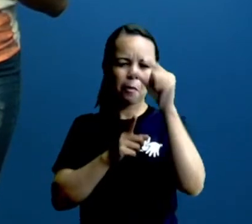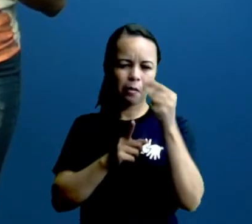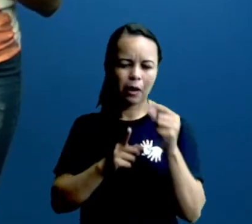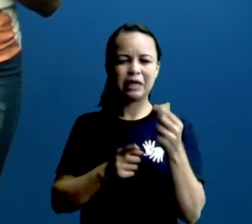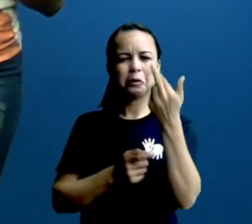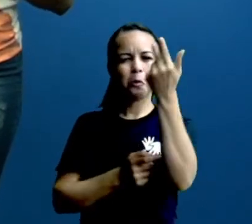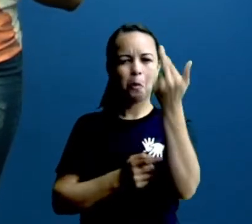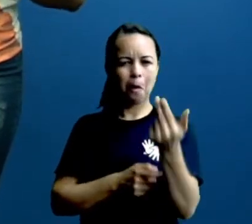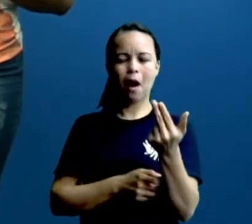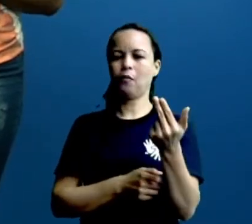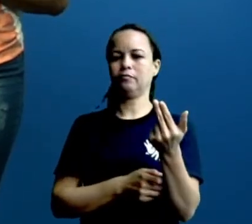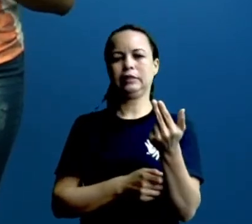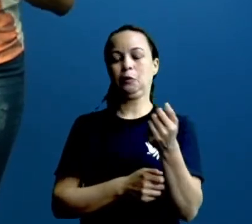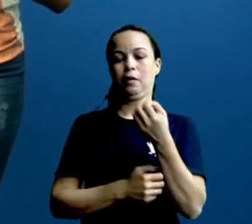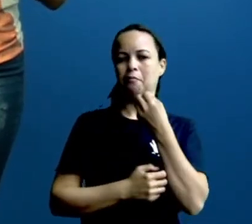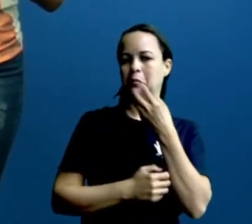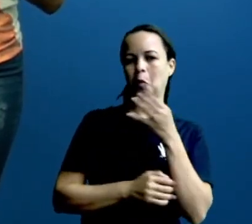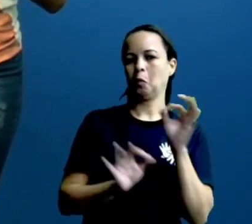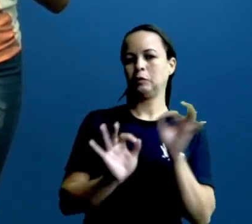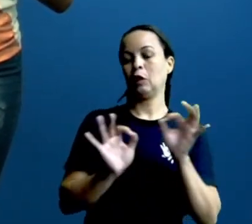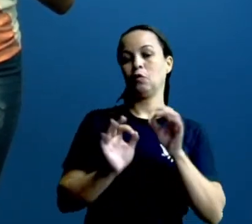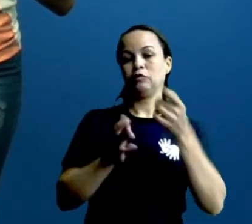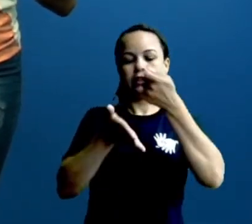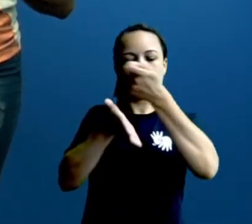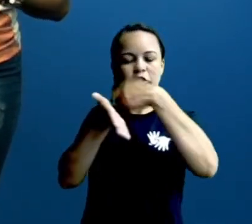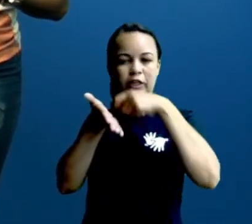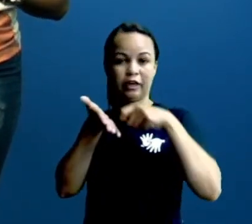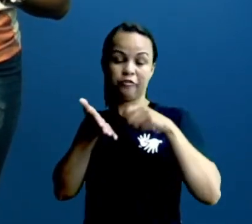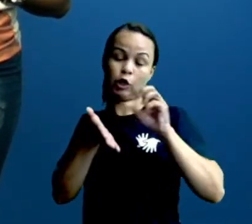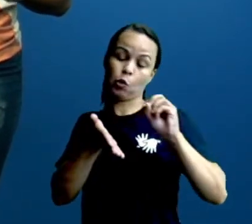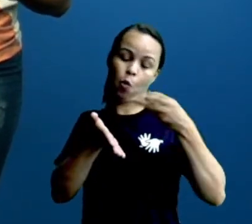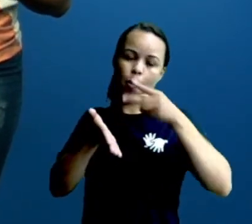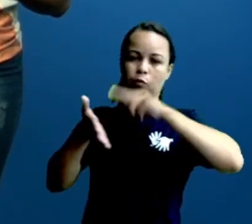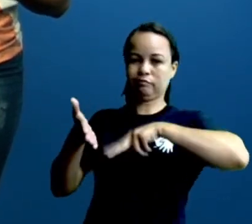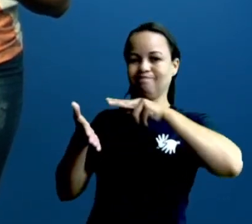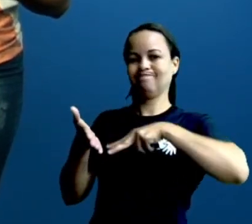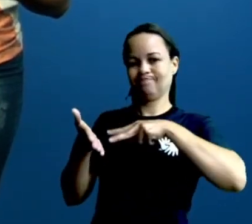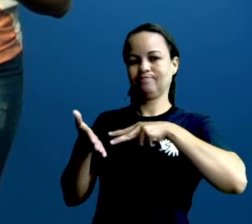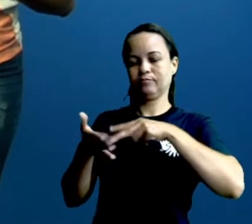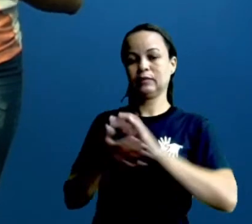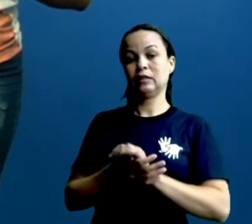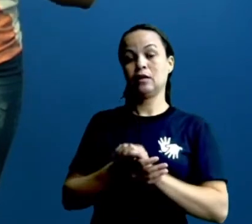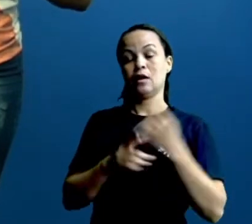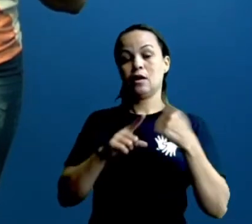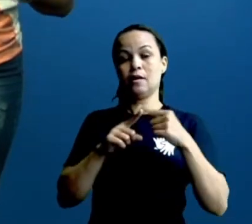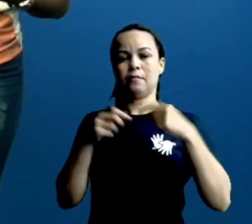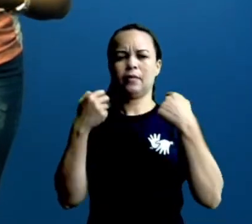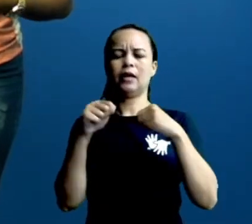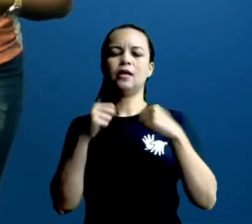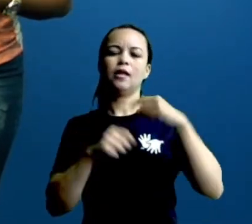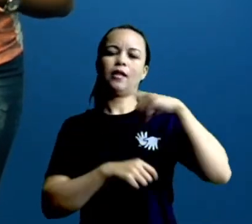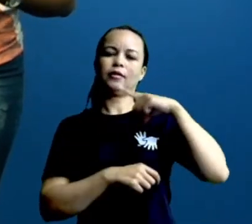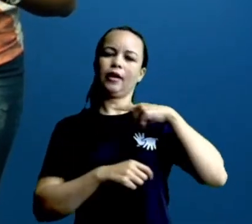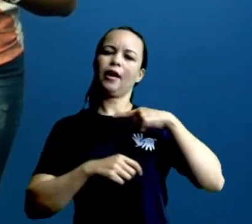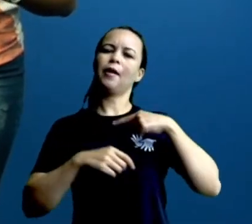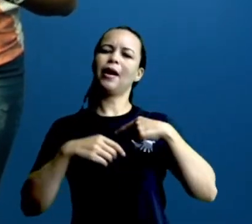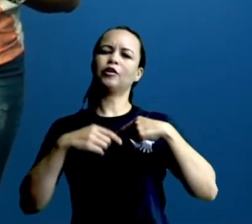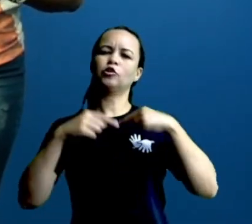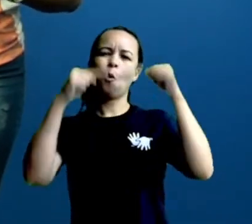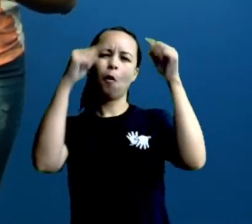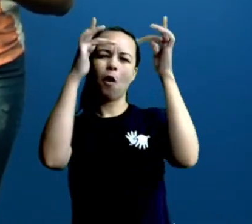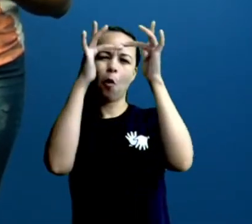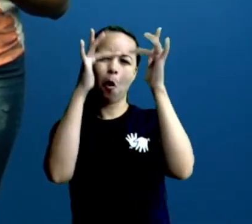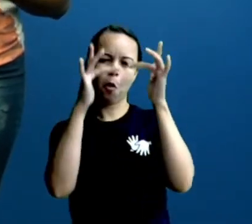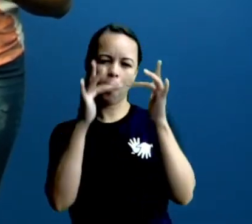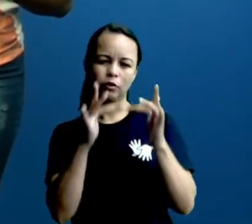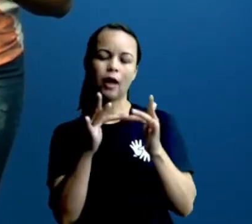bom quando você está escrevendo ou quando você está lendo, porque você precisa ter mais contatos com palavras